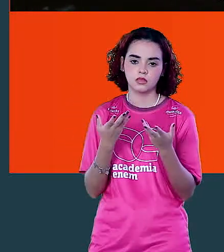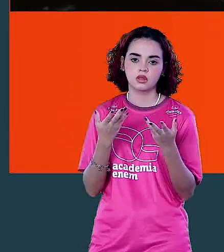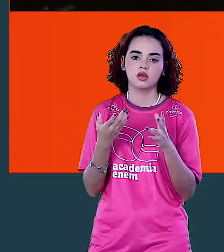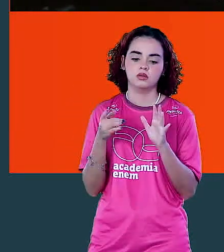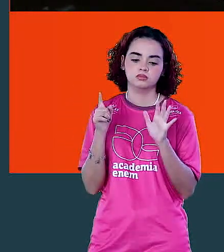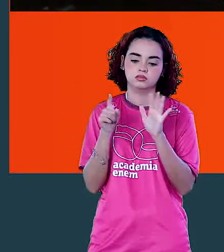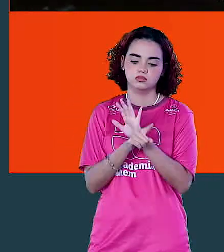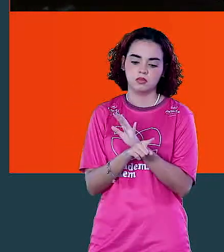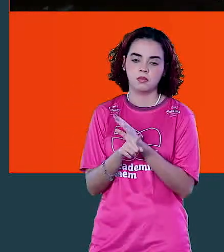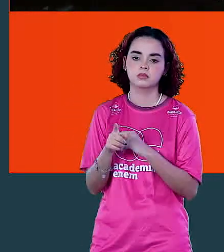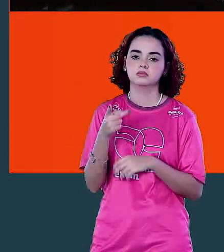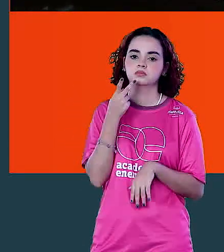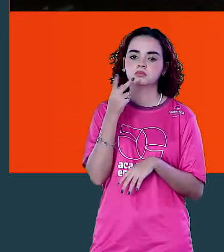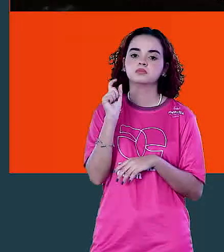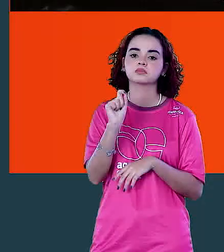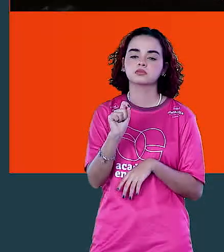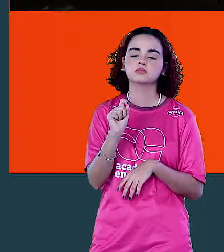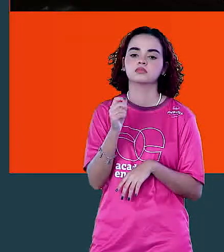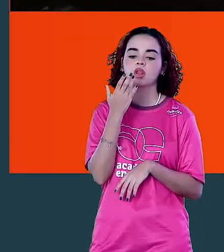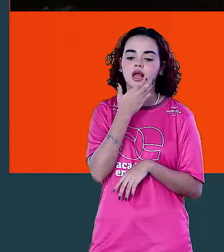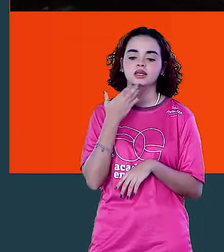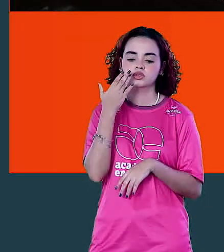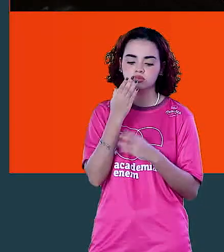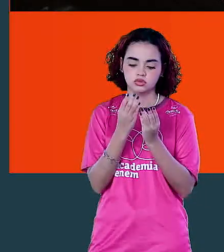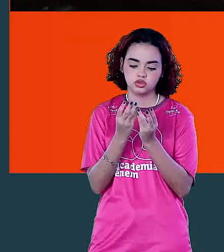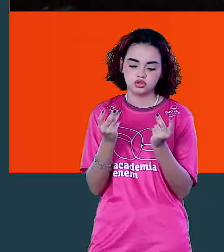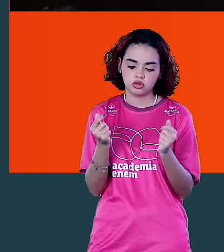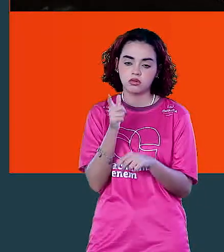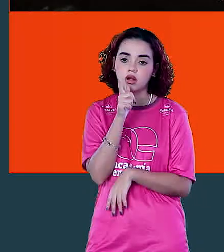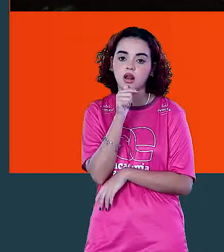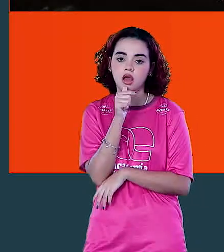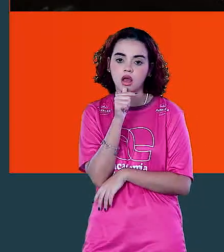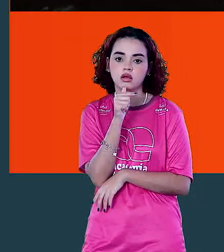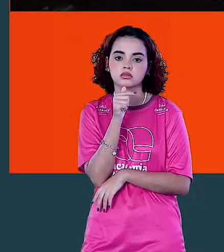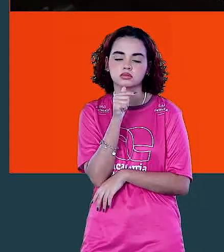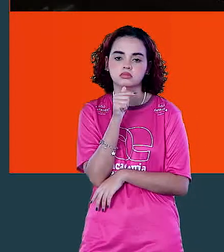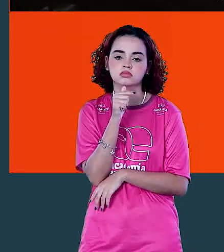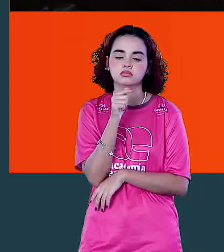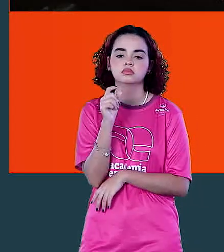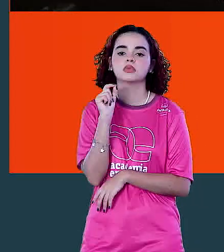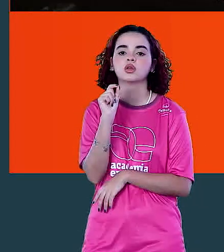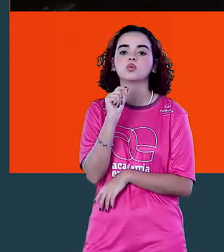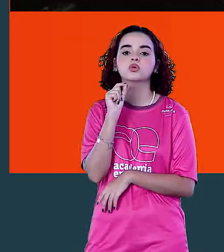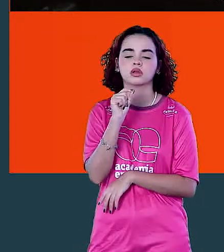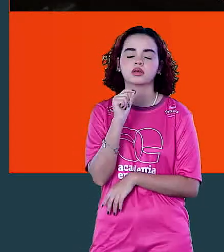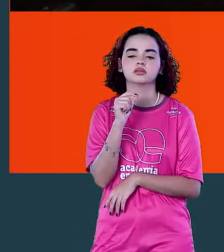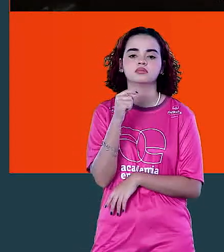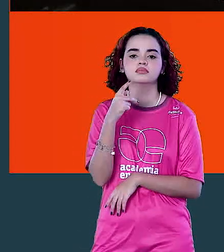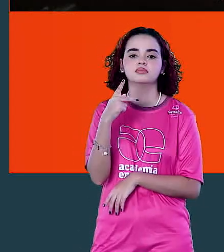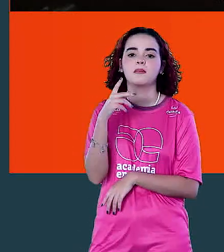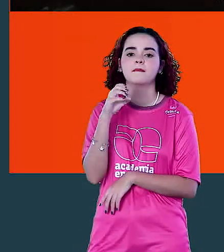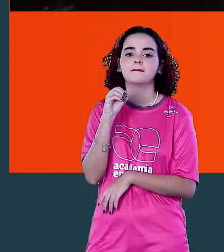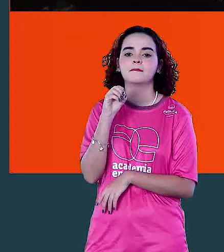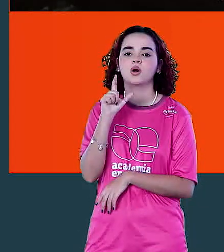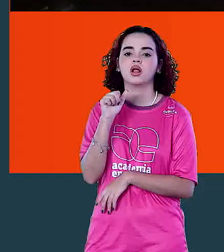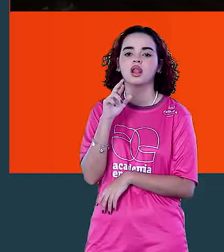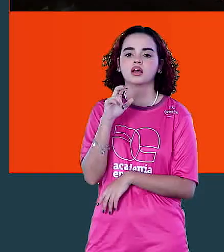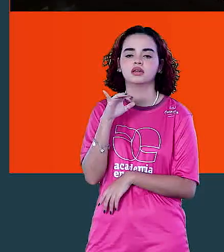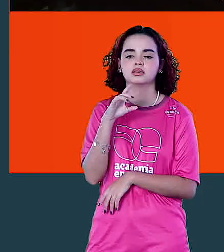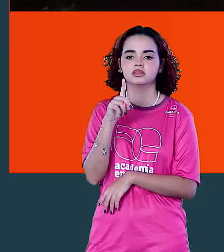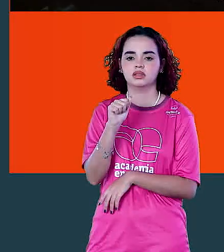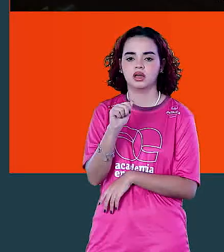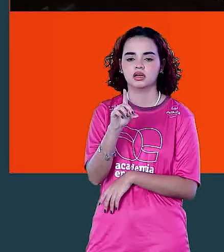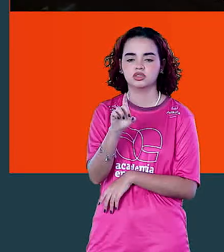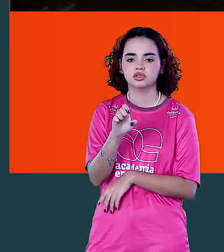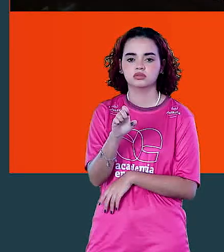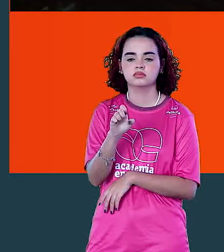se dissolve na água, né? Se o açúcar se dissolve na água, o açúcar tem que polaridade? Ele é polar ou ele é